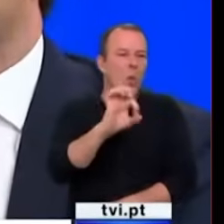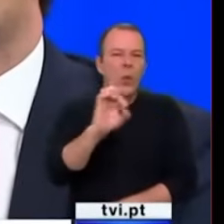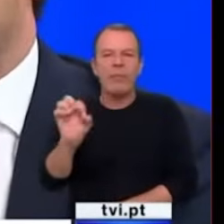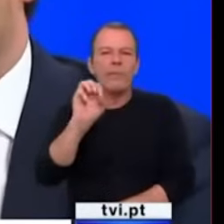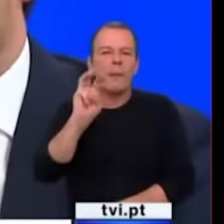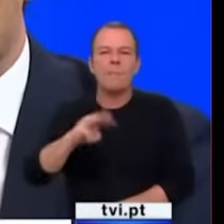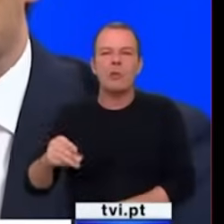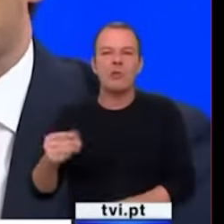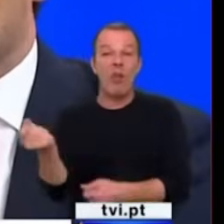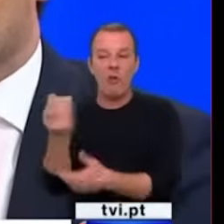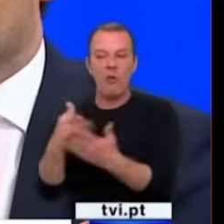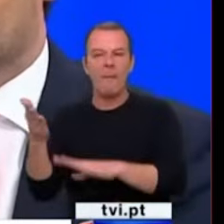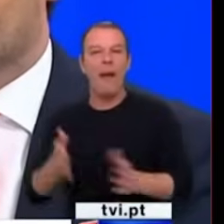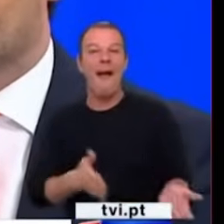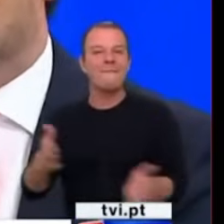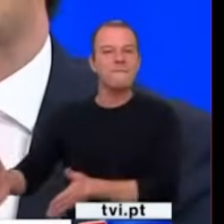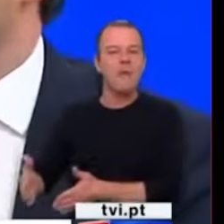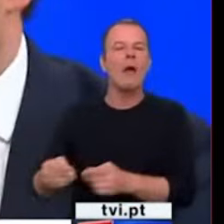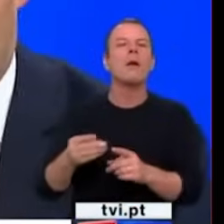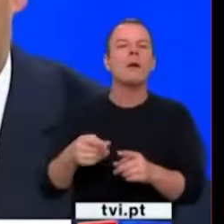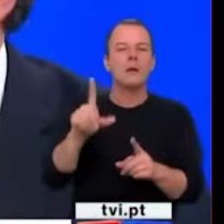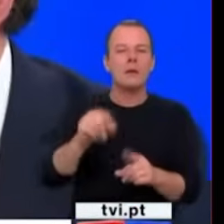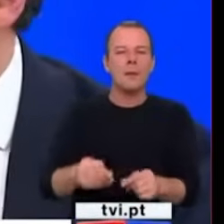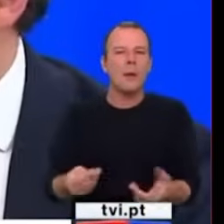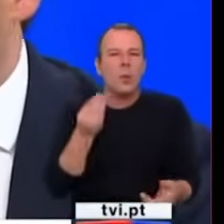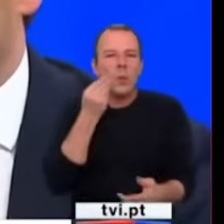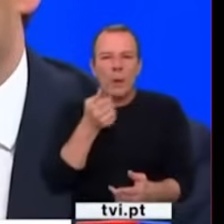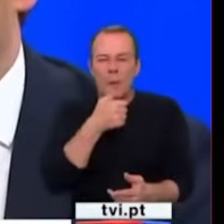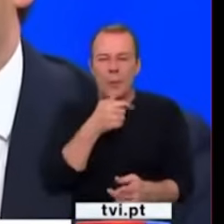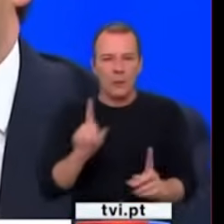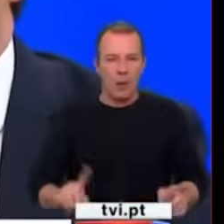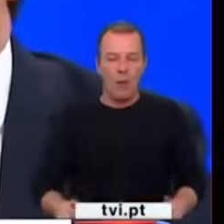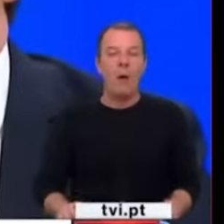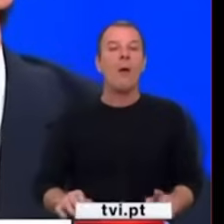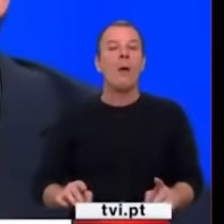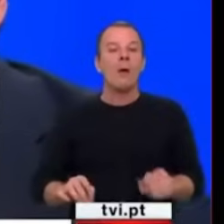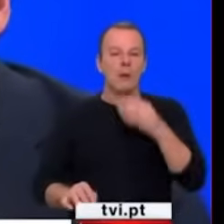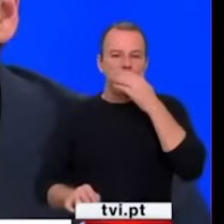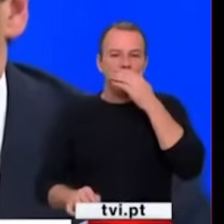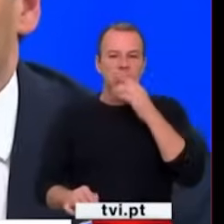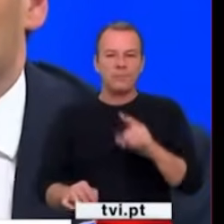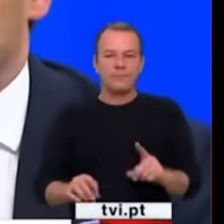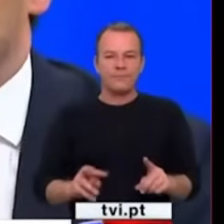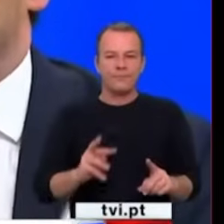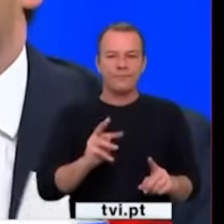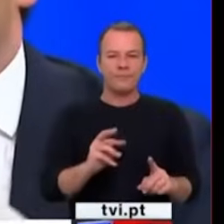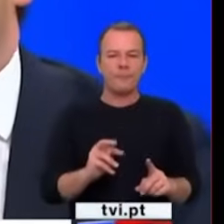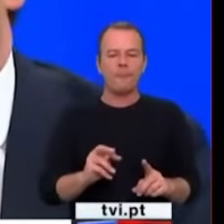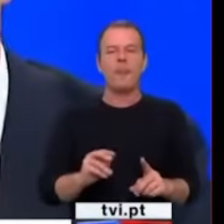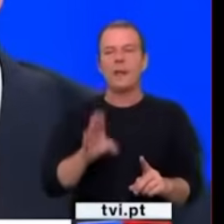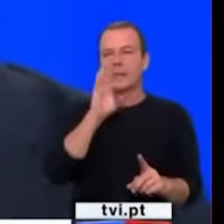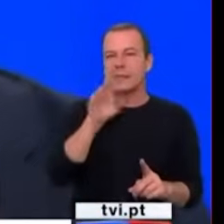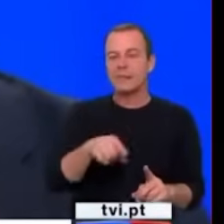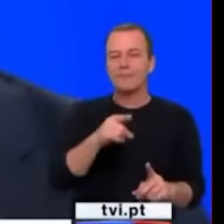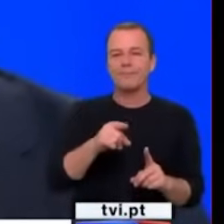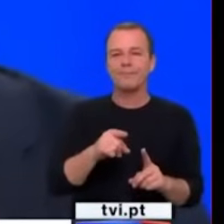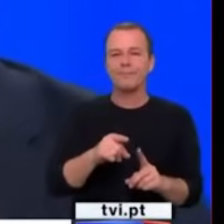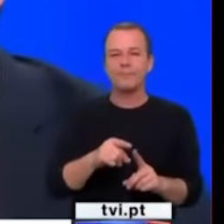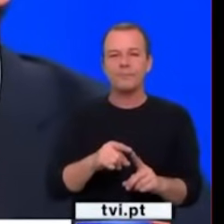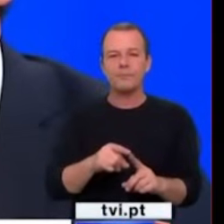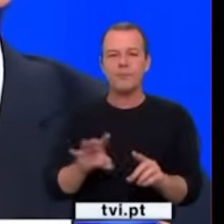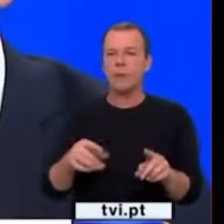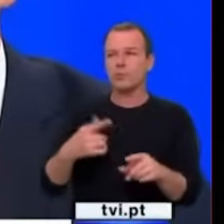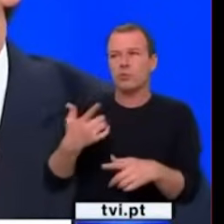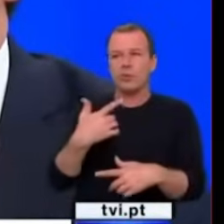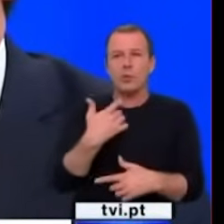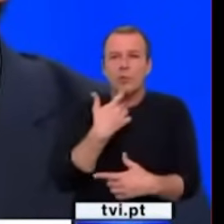ela e é o que se ganha em em em em economia de fuga vou só a este dado é que se é 3.000 milhões no ministério não estou a falar de tudo agora